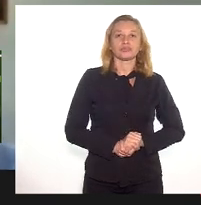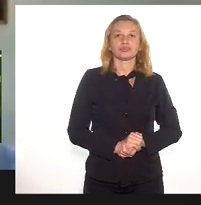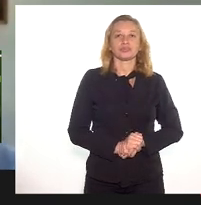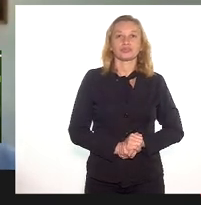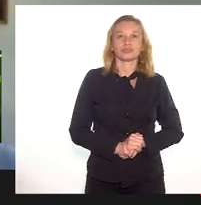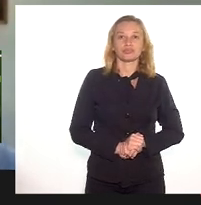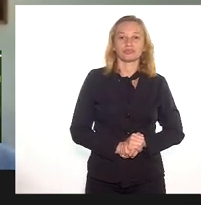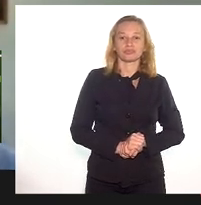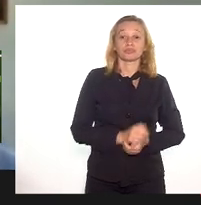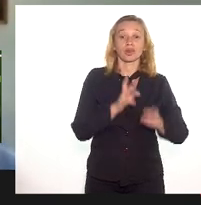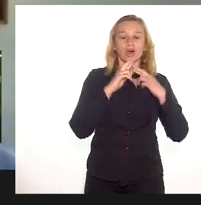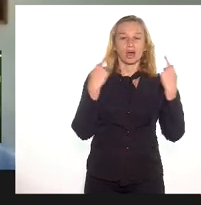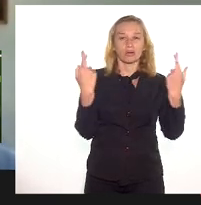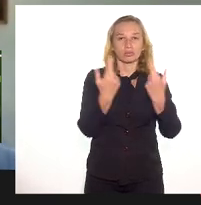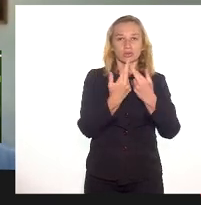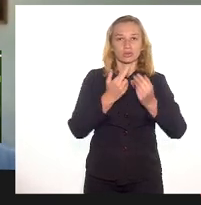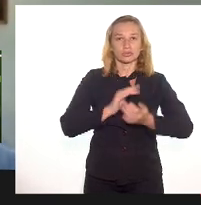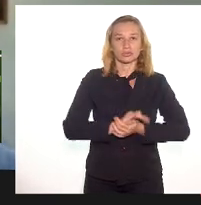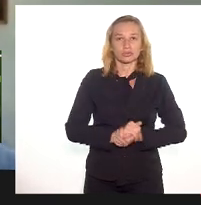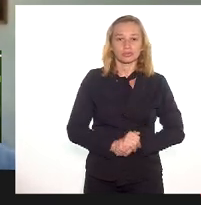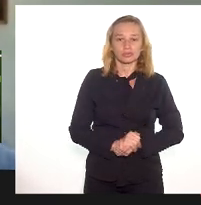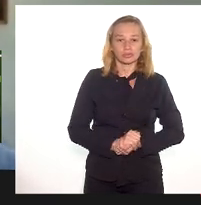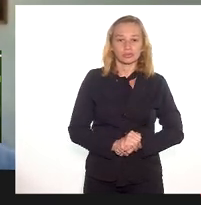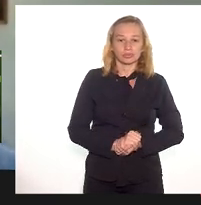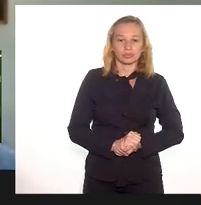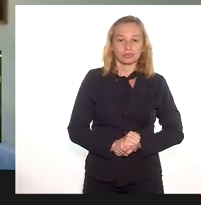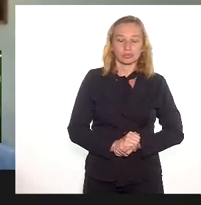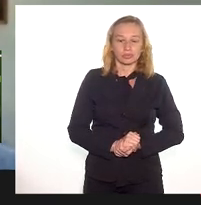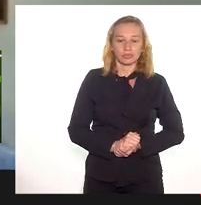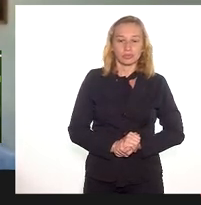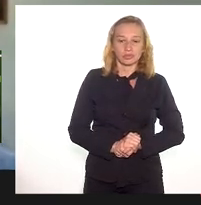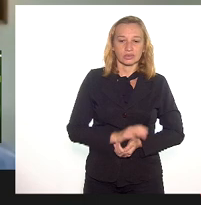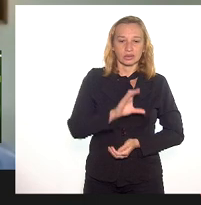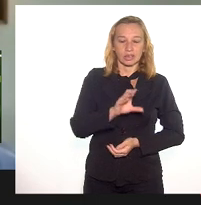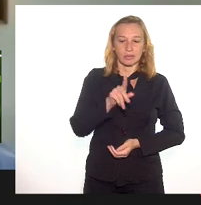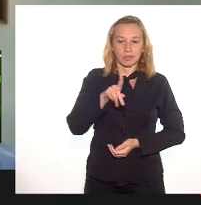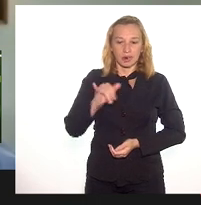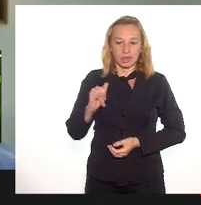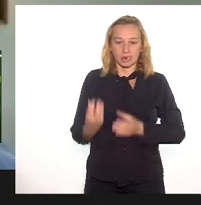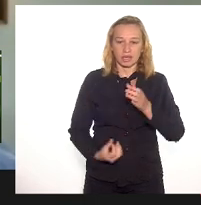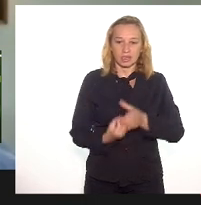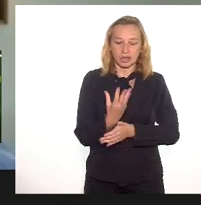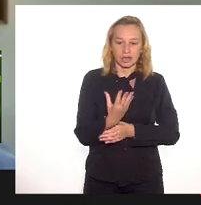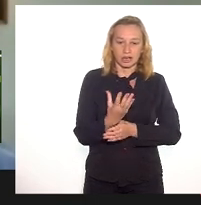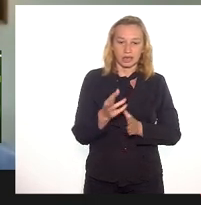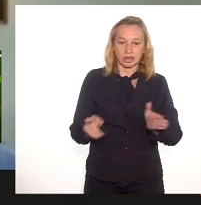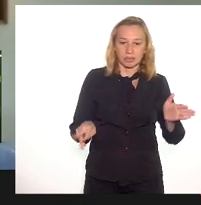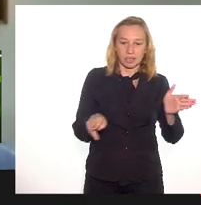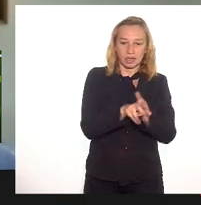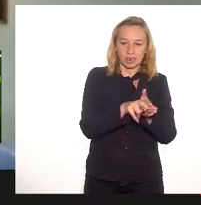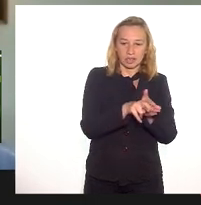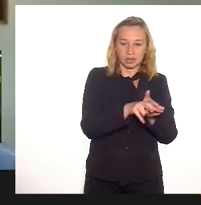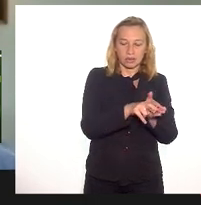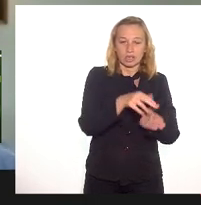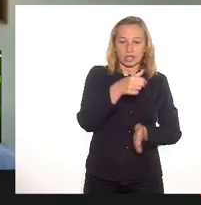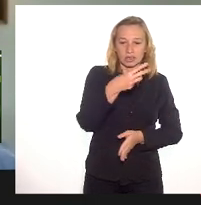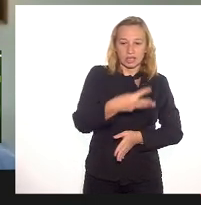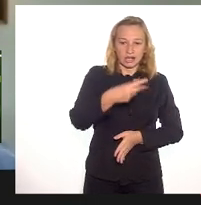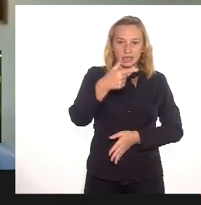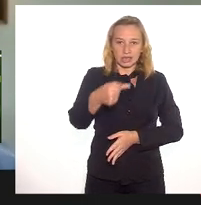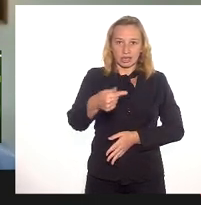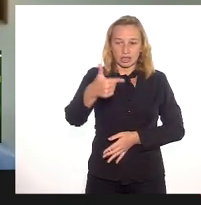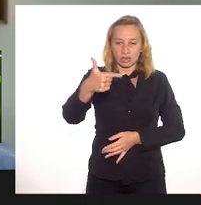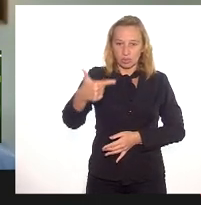para a reunião da presente CPI, criada pela Resolução 372